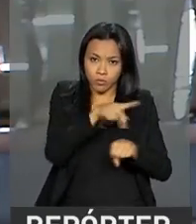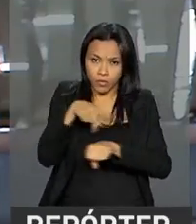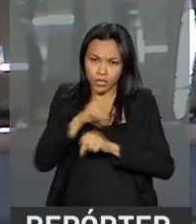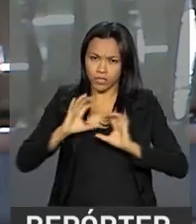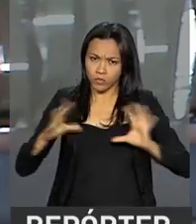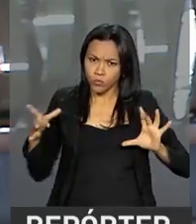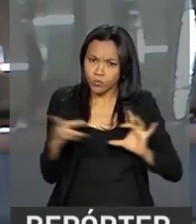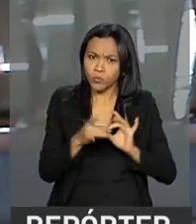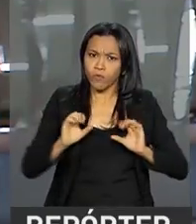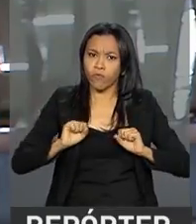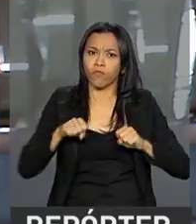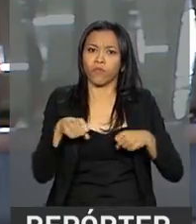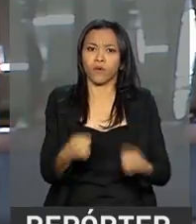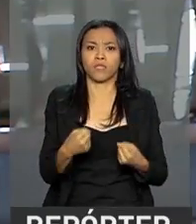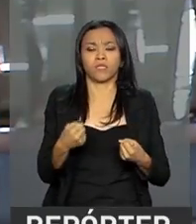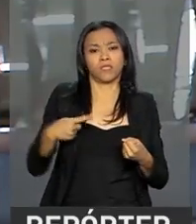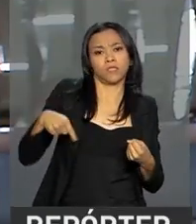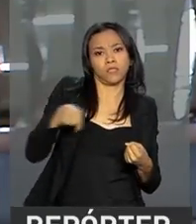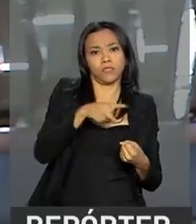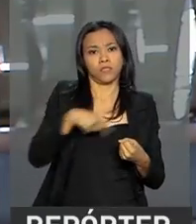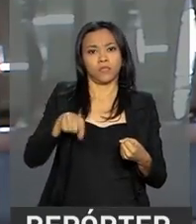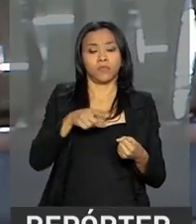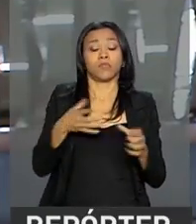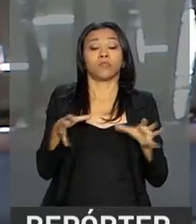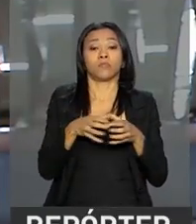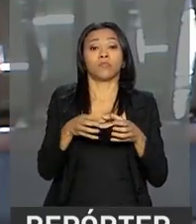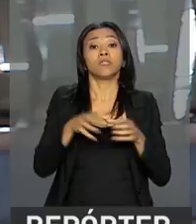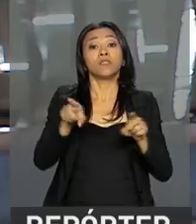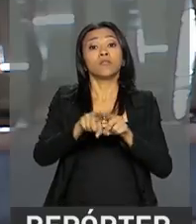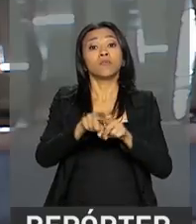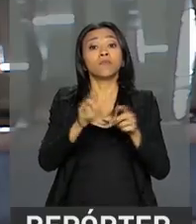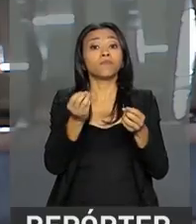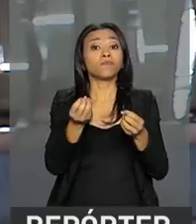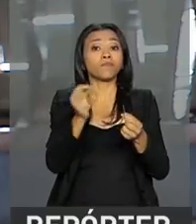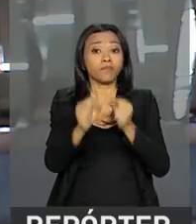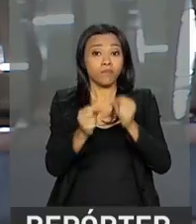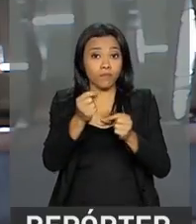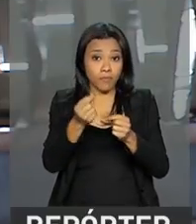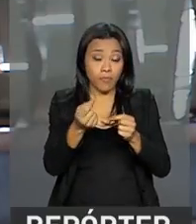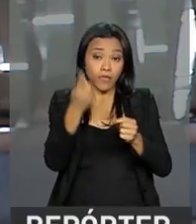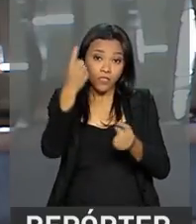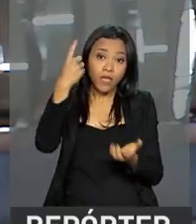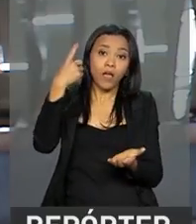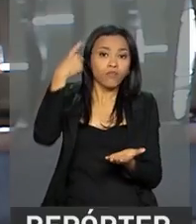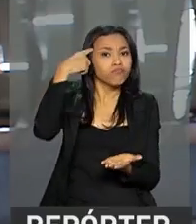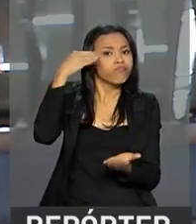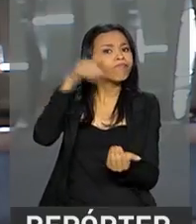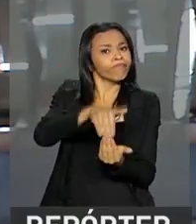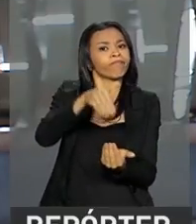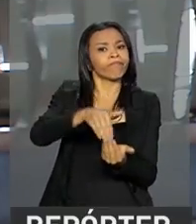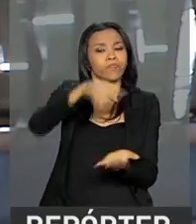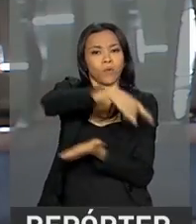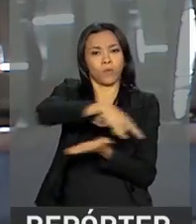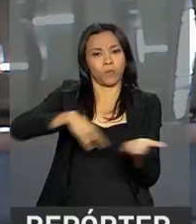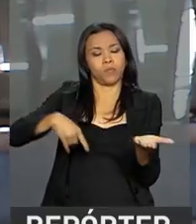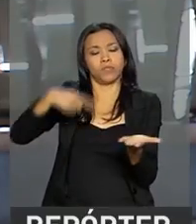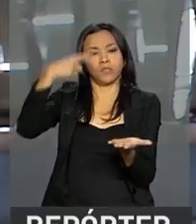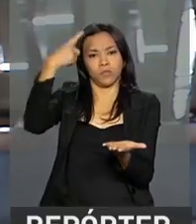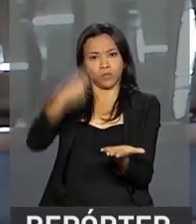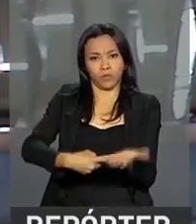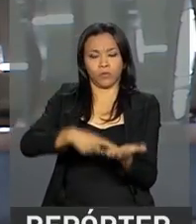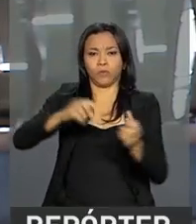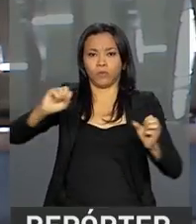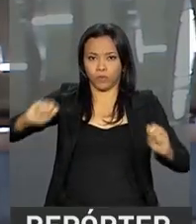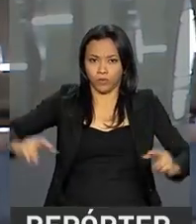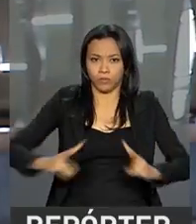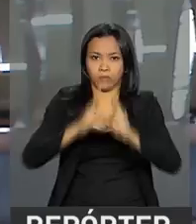da organização mundial do comércio e na implementação o acordo de paris sobre mudança climática